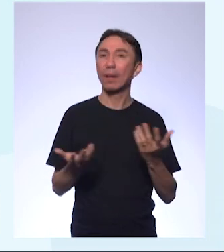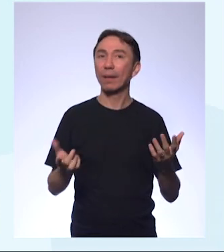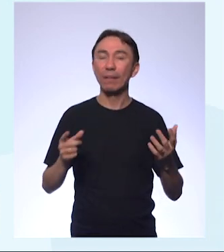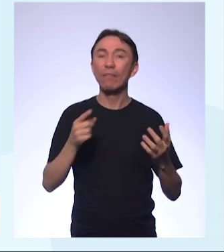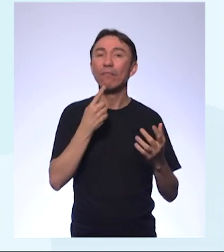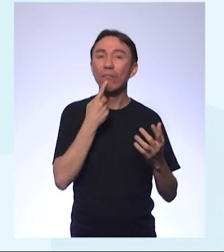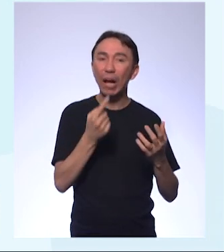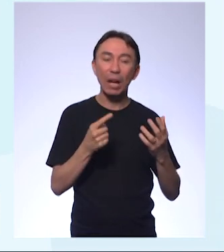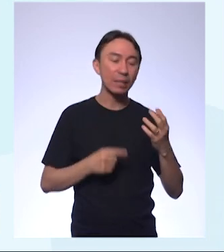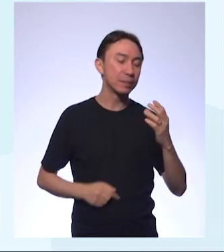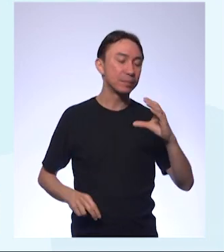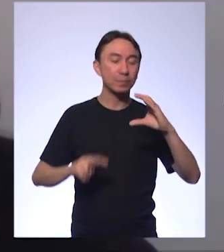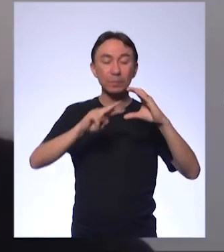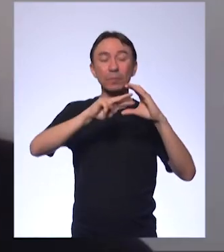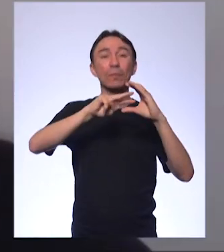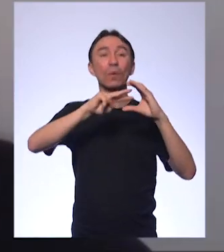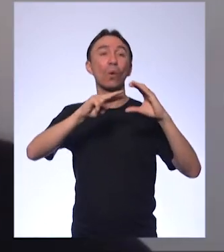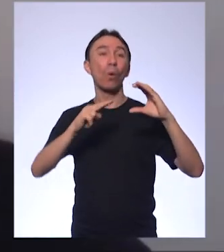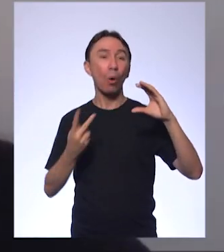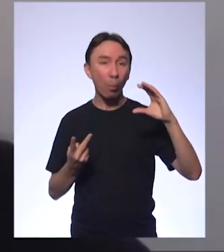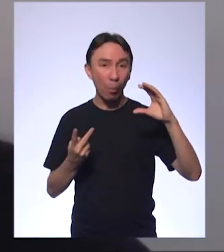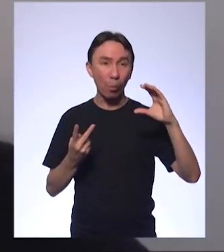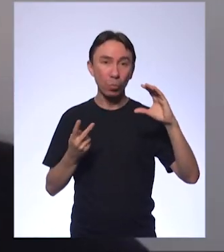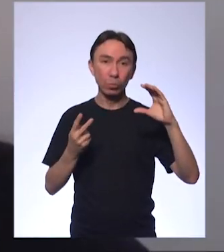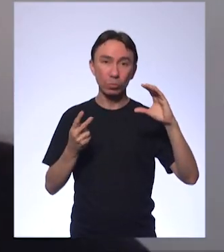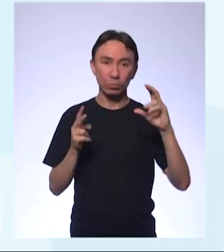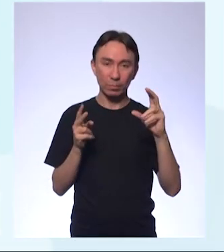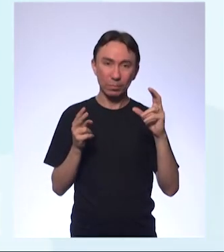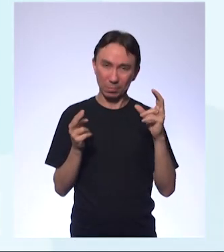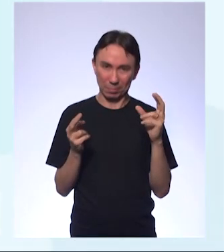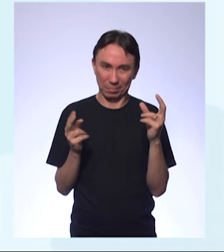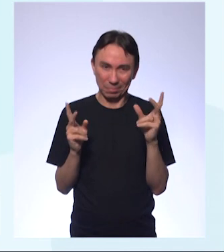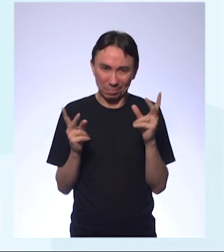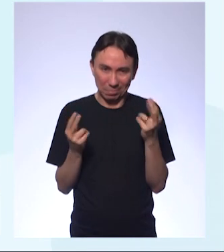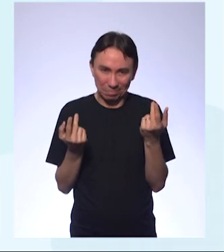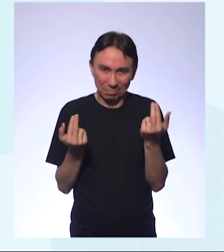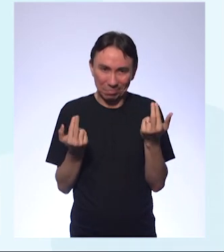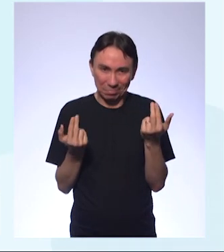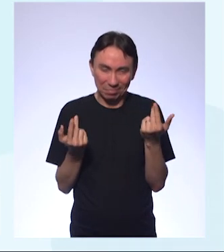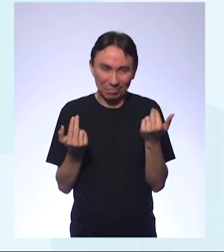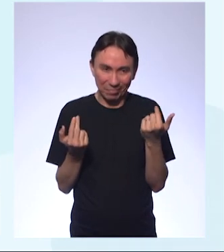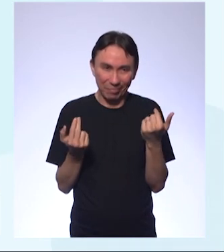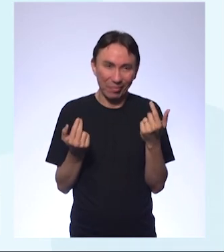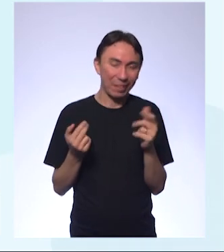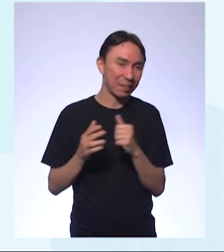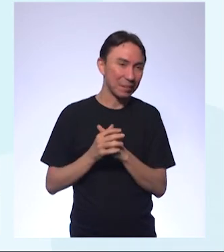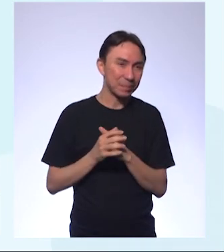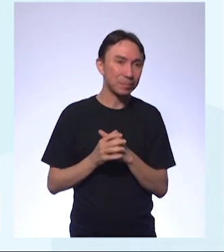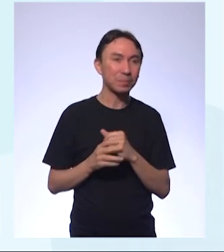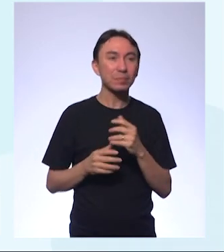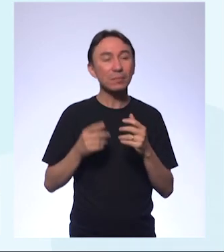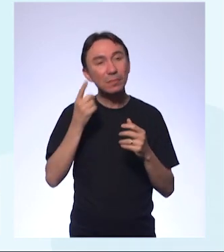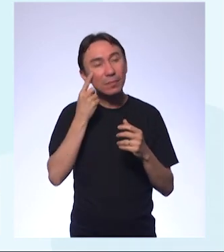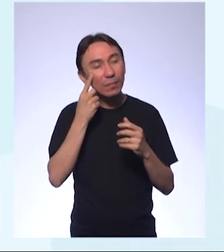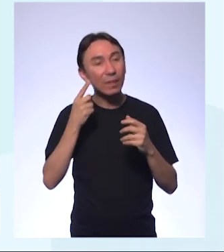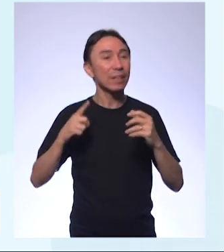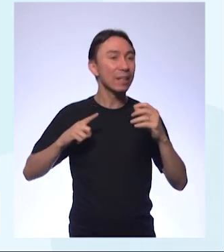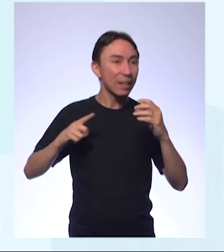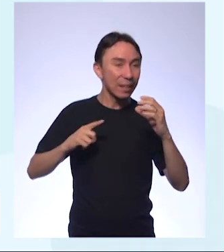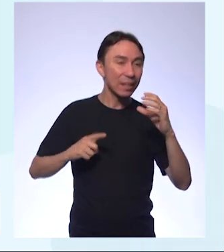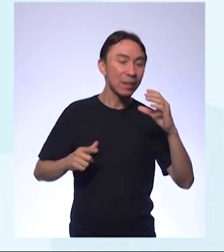está falando em quê? Se a gente olhar ali, ó, homozigoto na imagem e homozigoto dominante e